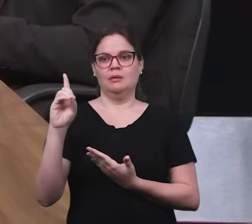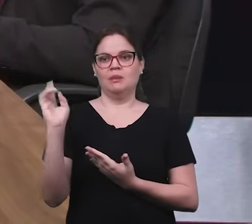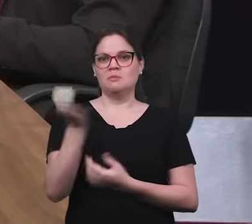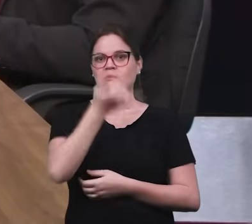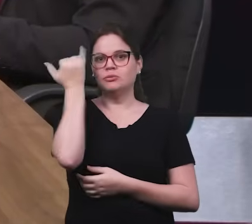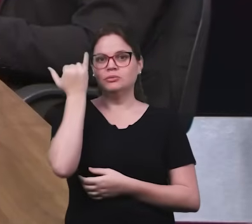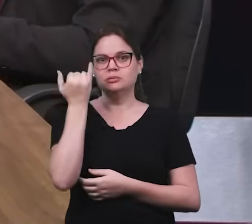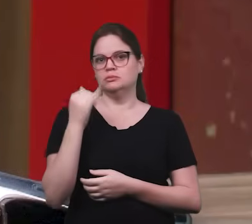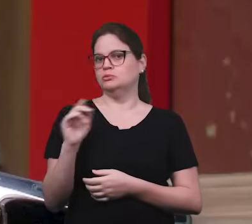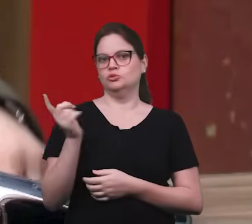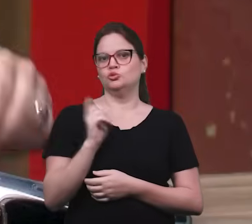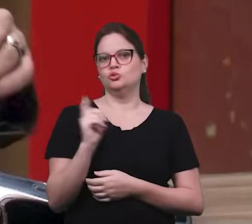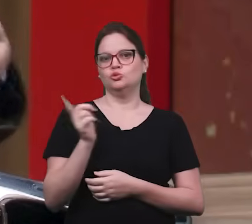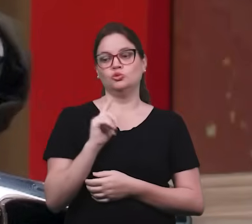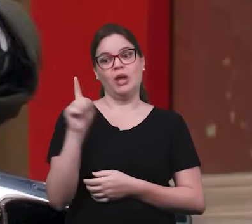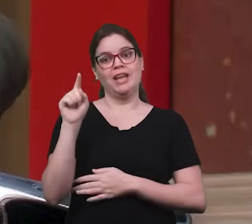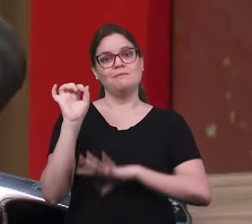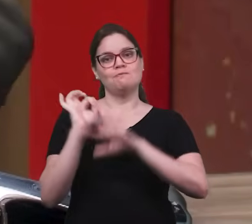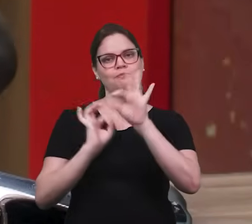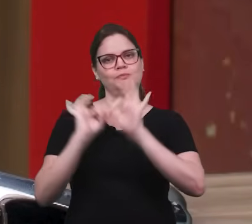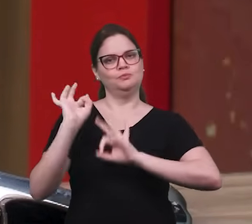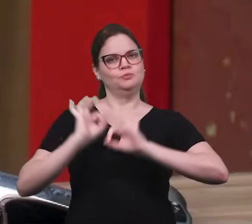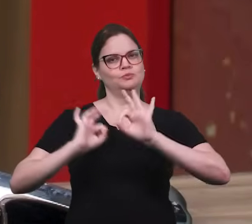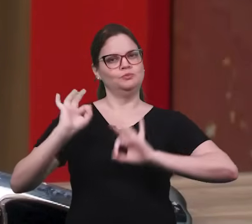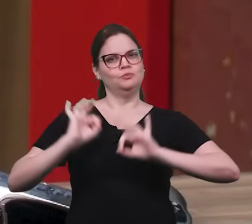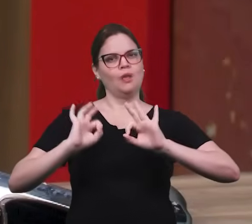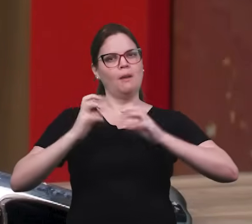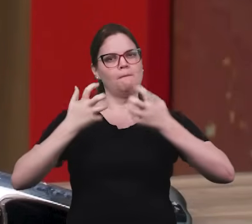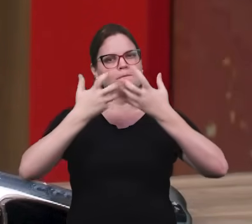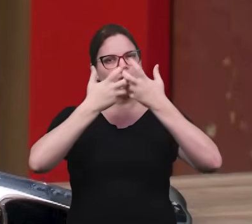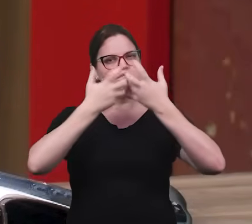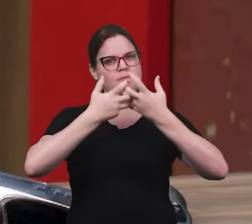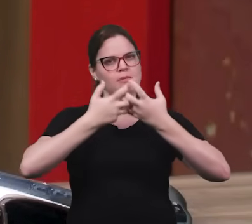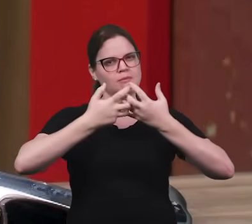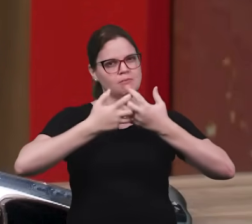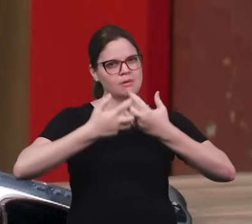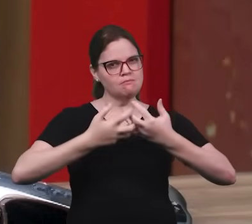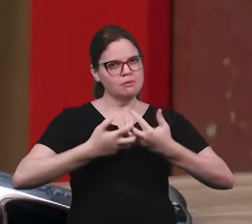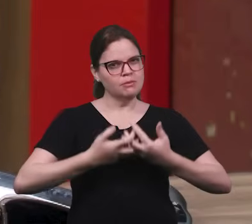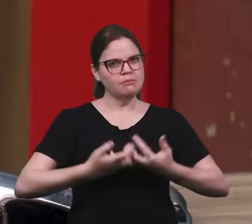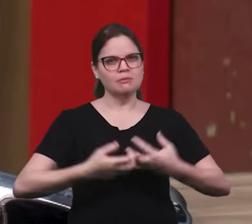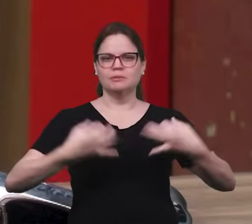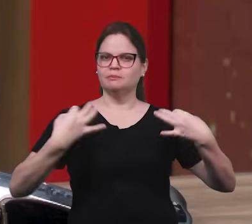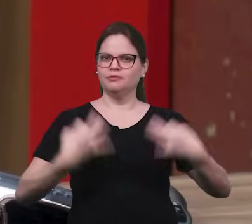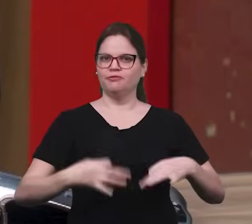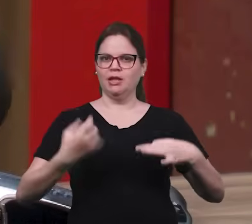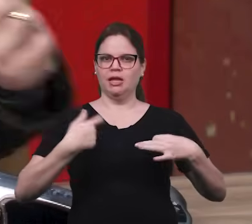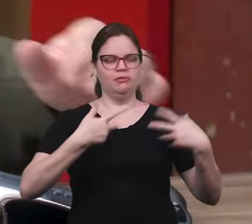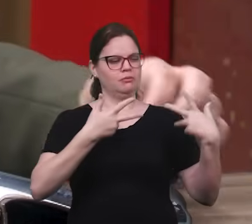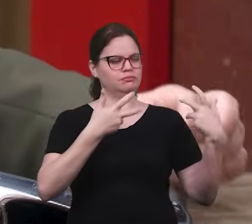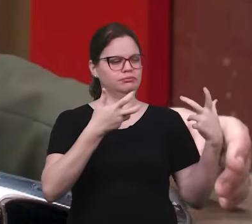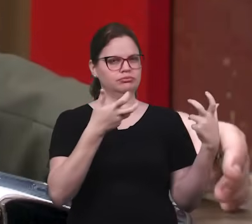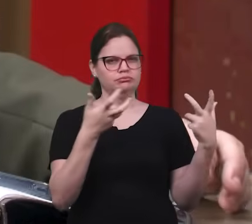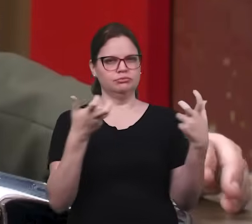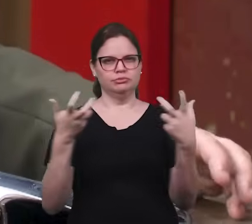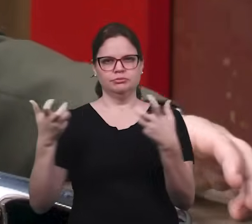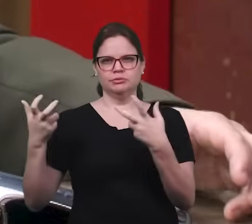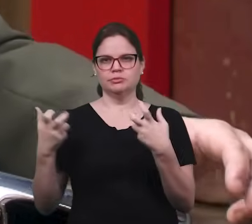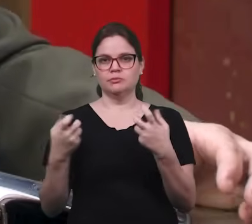de improviso. Tudo que ele vai criando, ele já vai fazendo ele já vai verificando, já